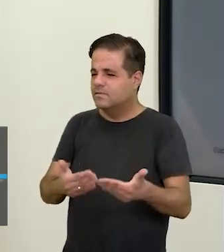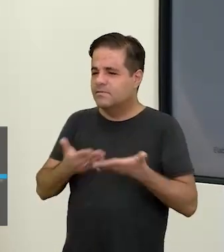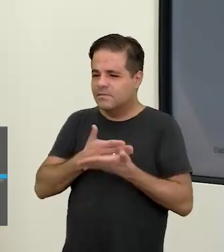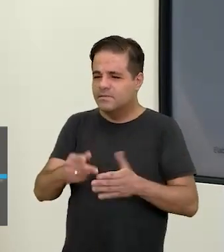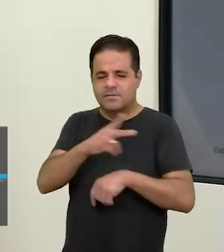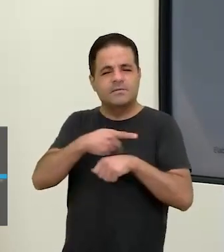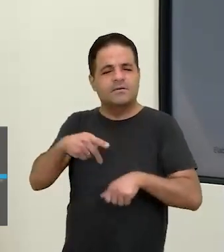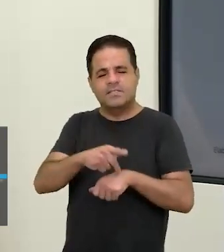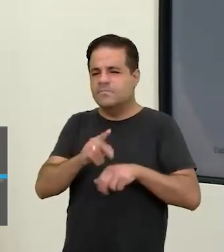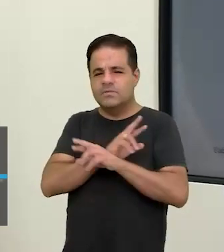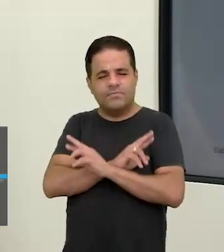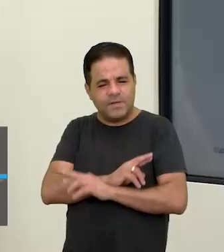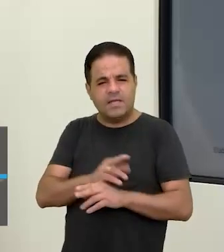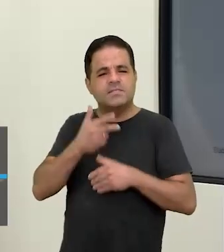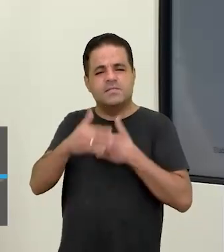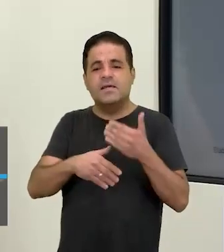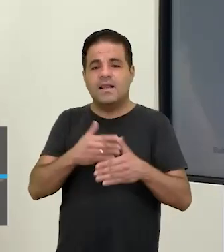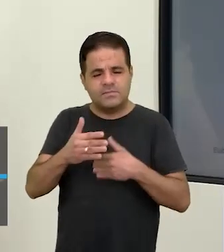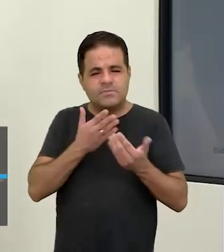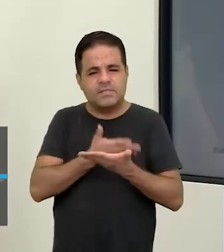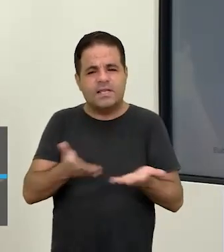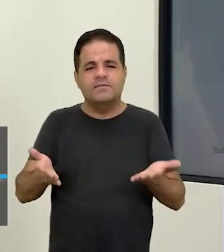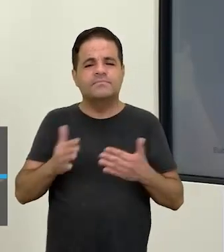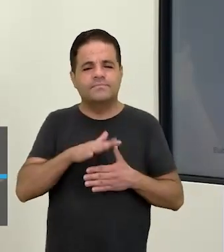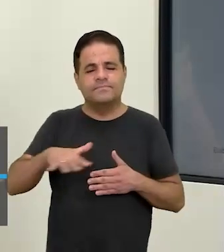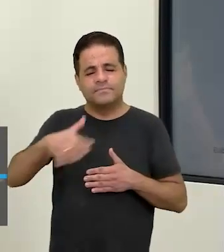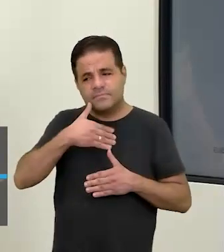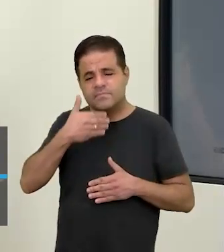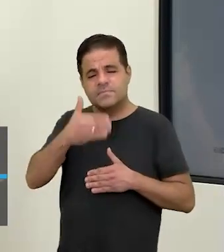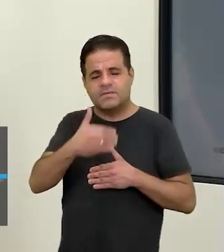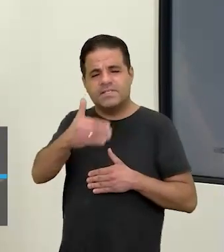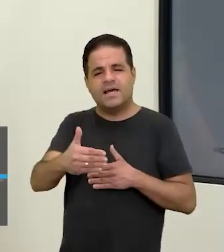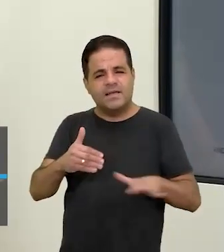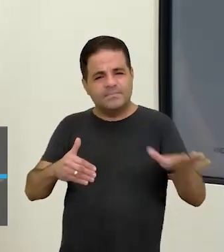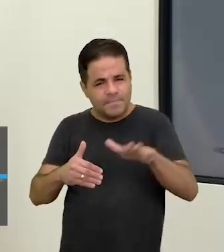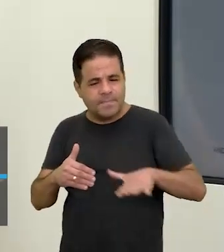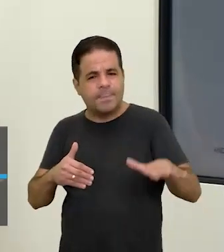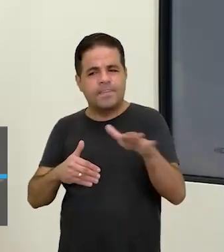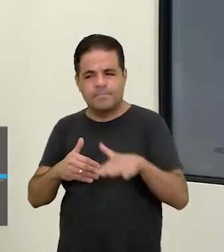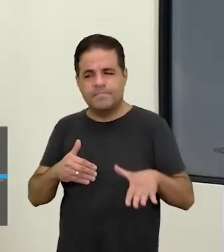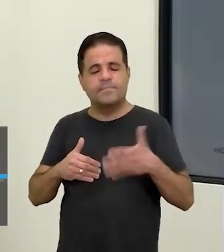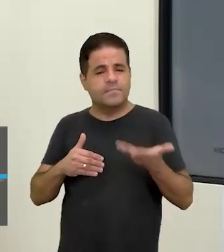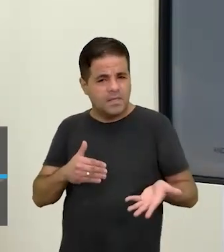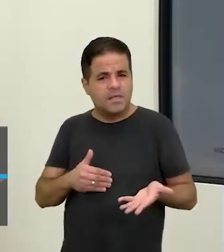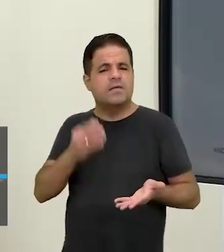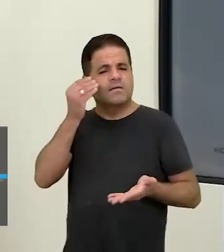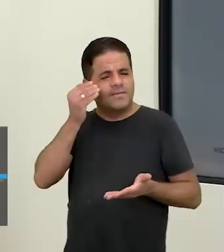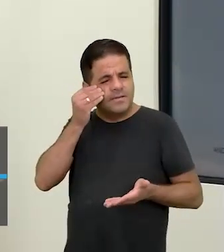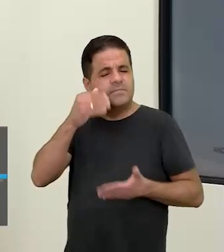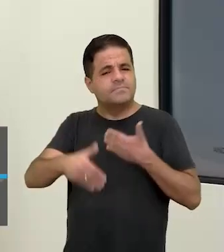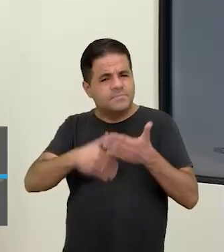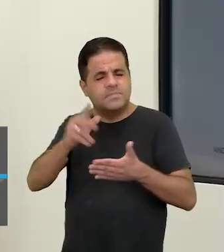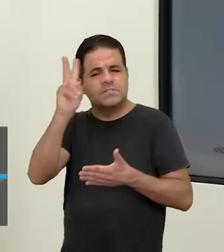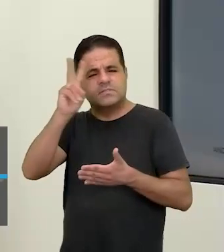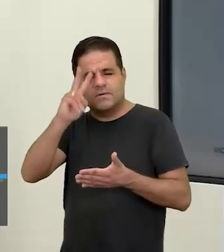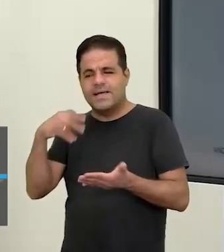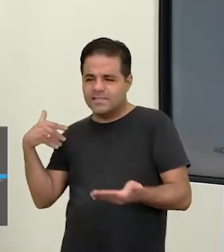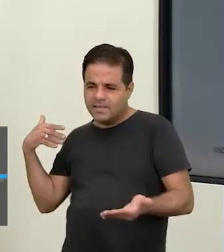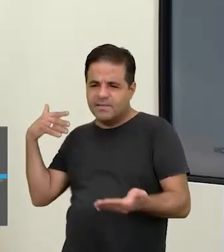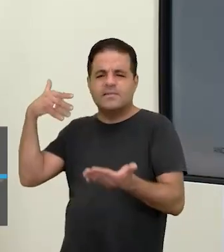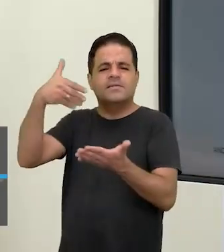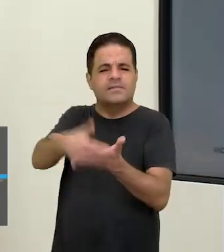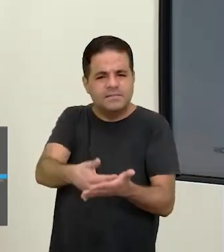num país, num Estado-nação democrático, né, e de direito. Mas, evidentemente, ao longo da história,